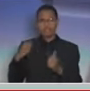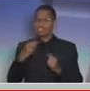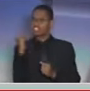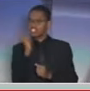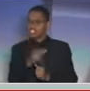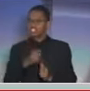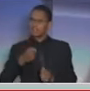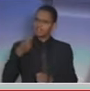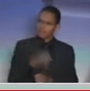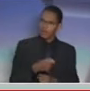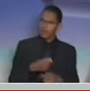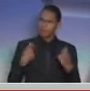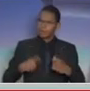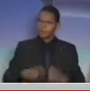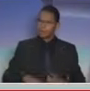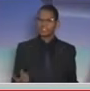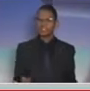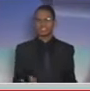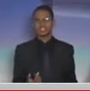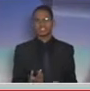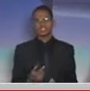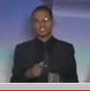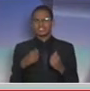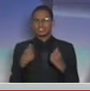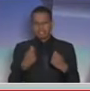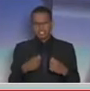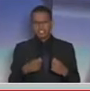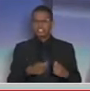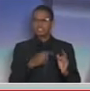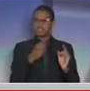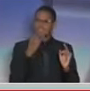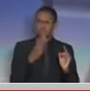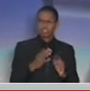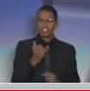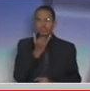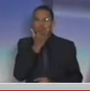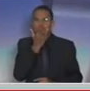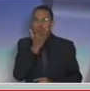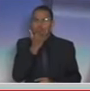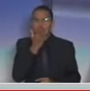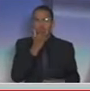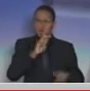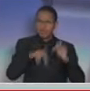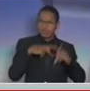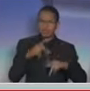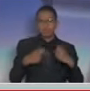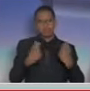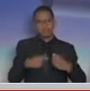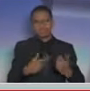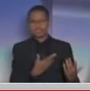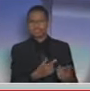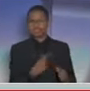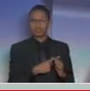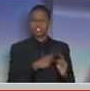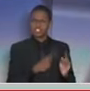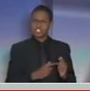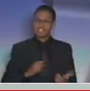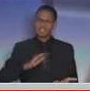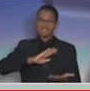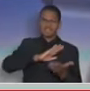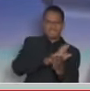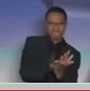tem que ser punido. No mínimo, tem que fazer uma retratação pública, porque é altamente agressivo